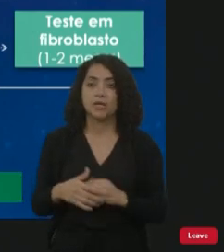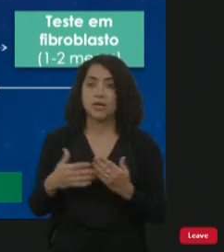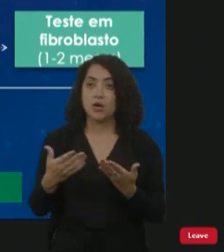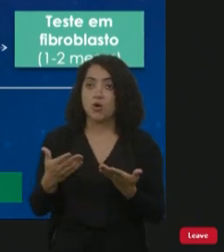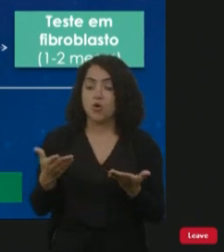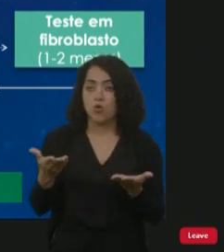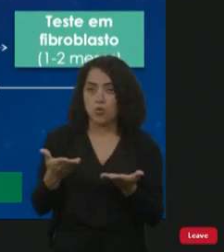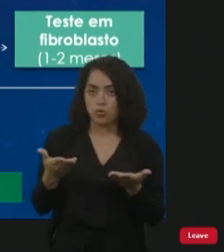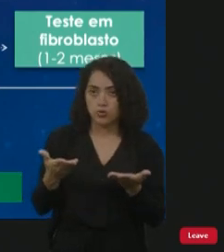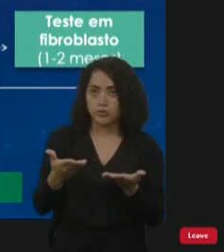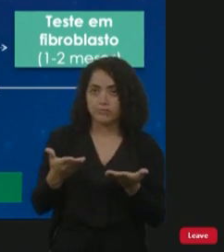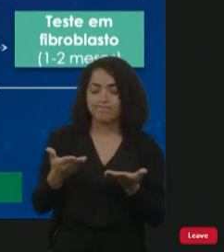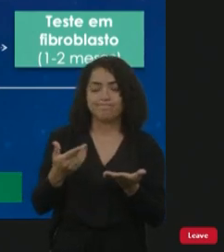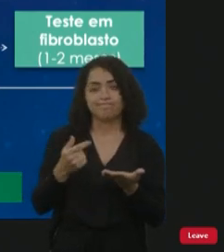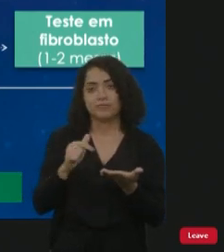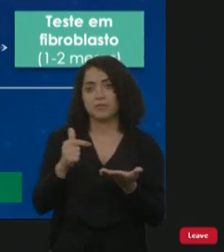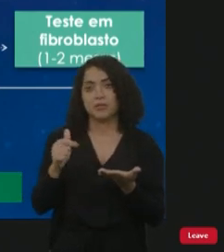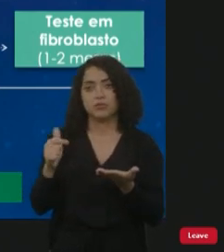hoje,